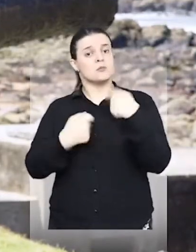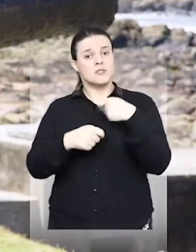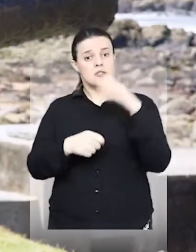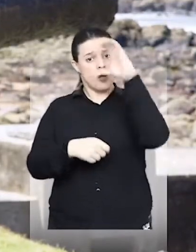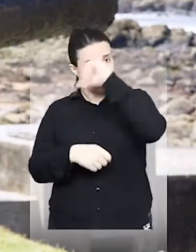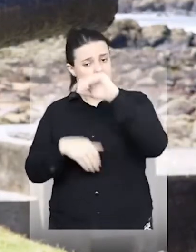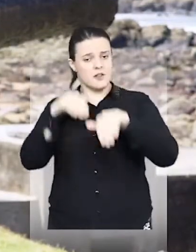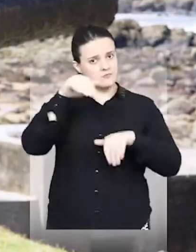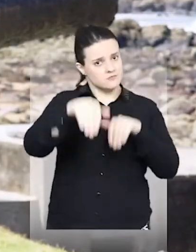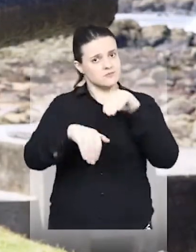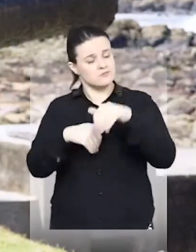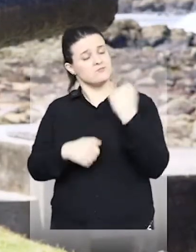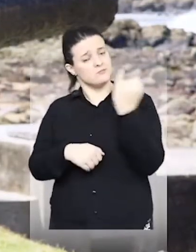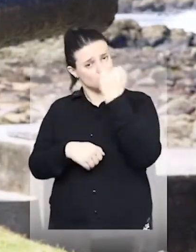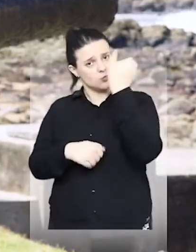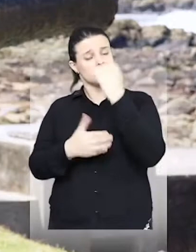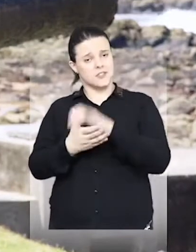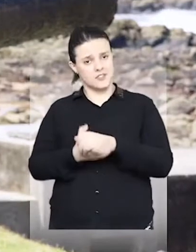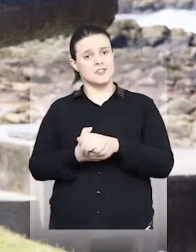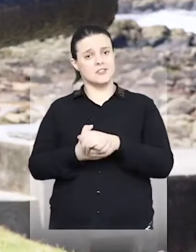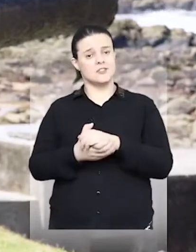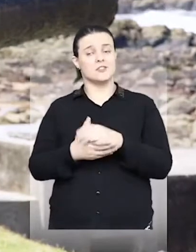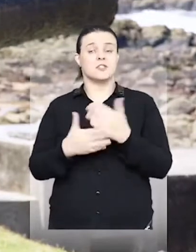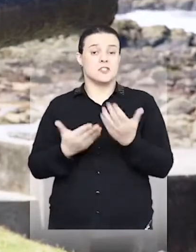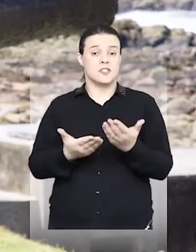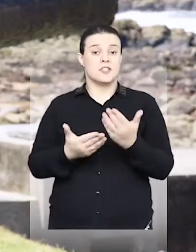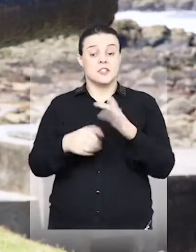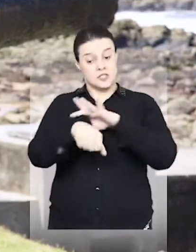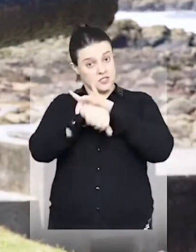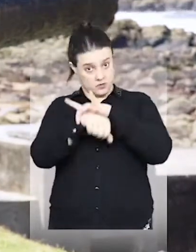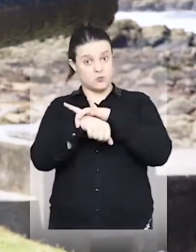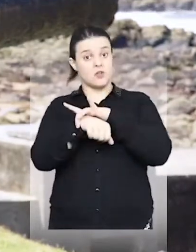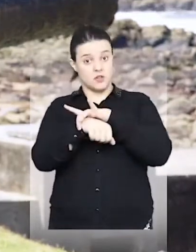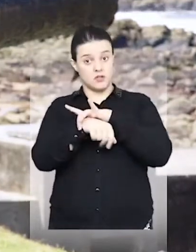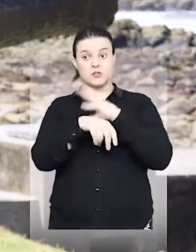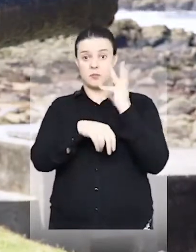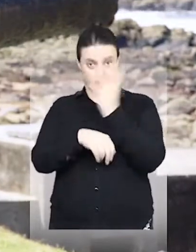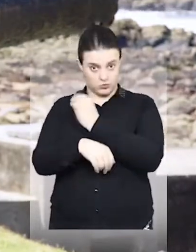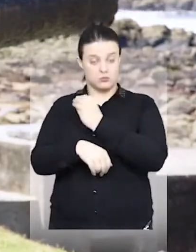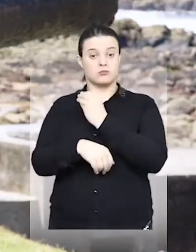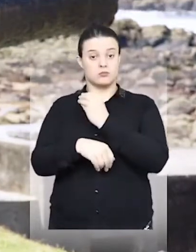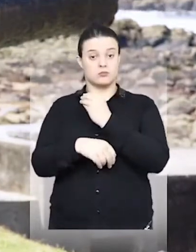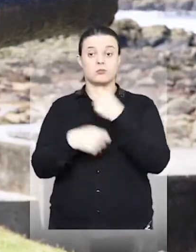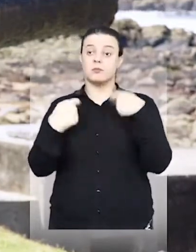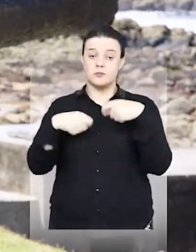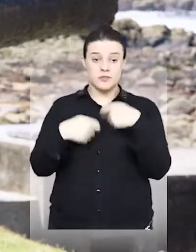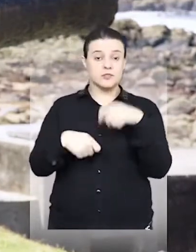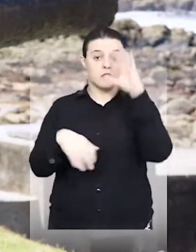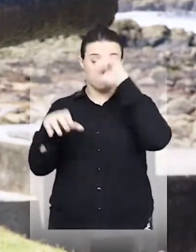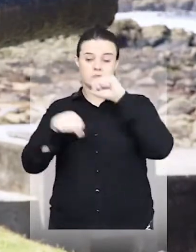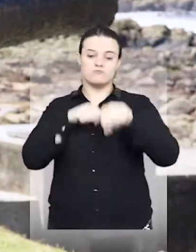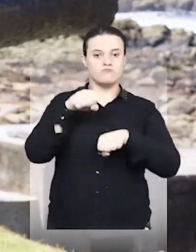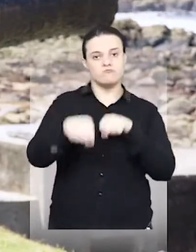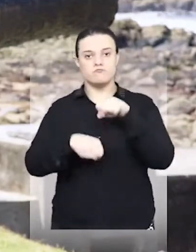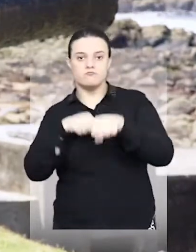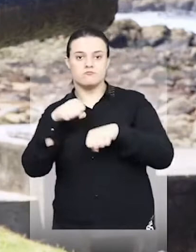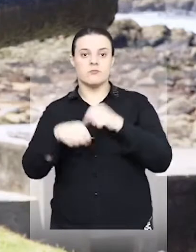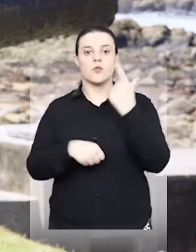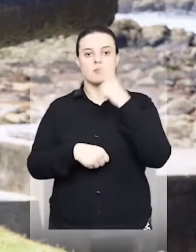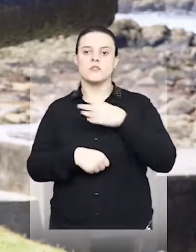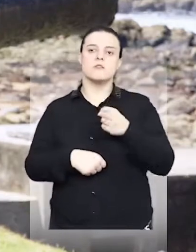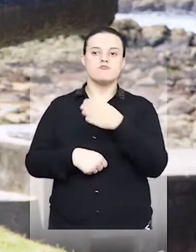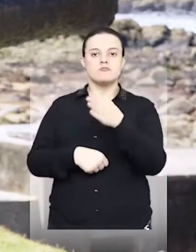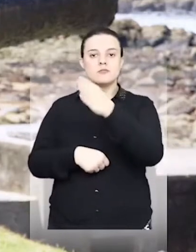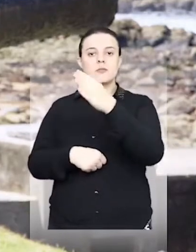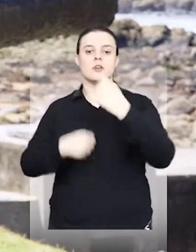deve aprender a nadar, que é uma coisa fundamental. Eu falo, segurança, né, para todo mundo deve aprender a pedalar para